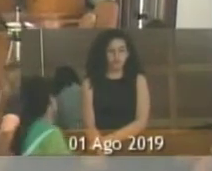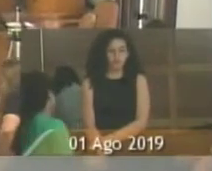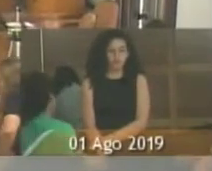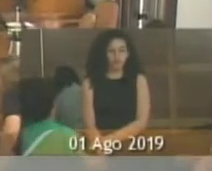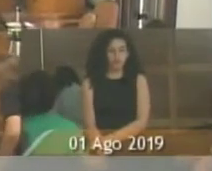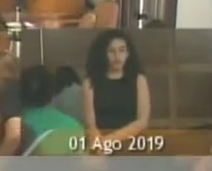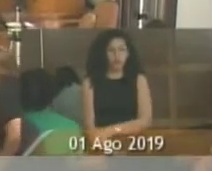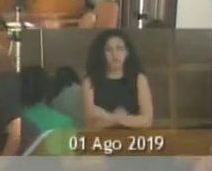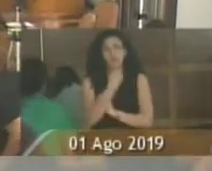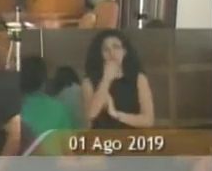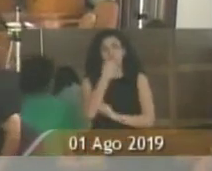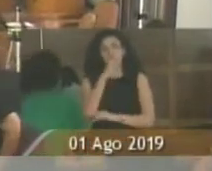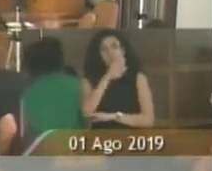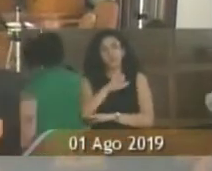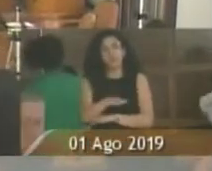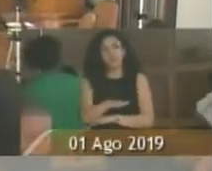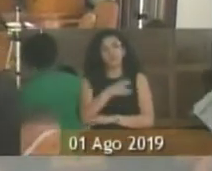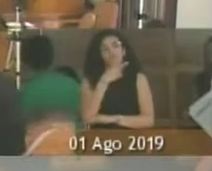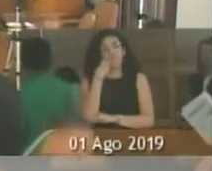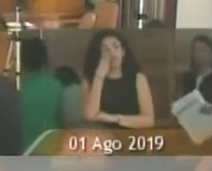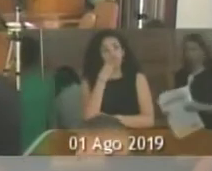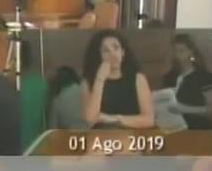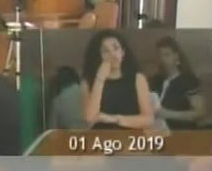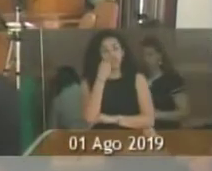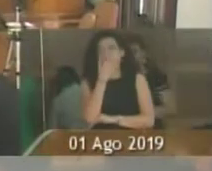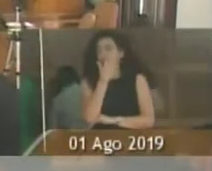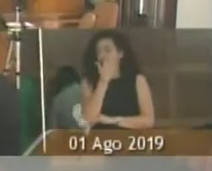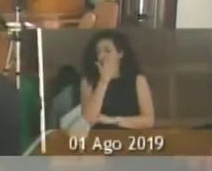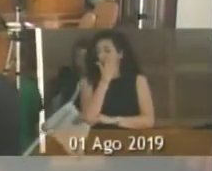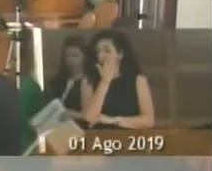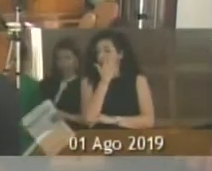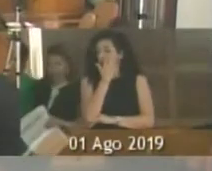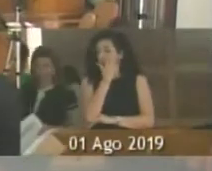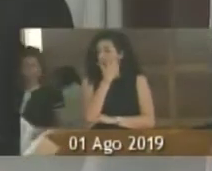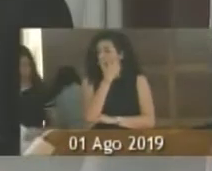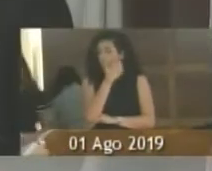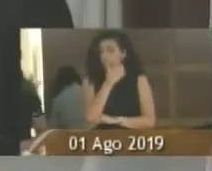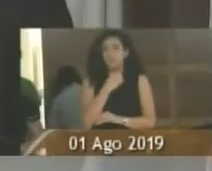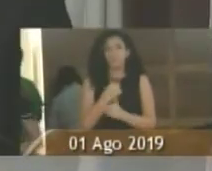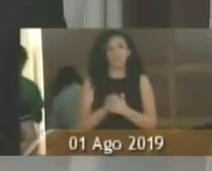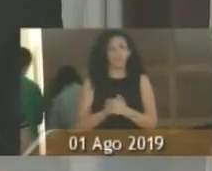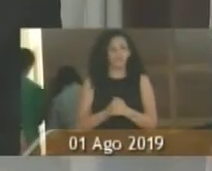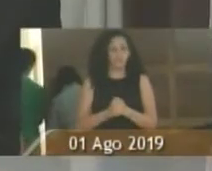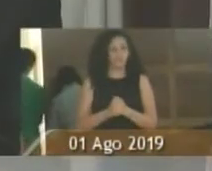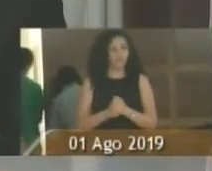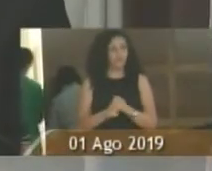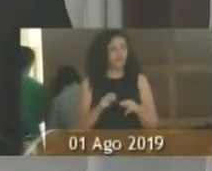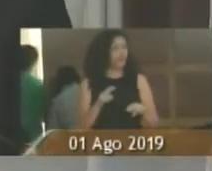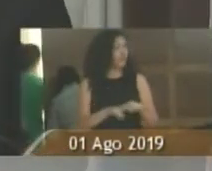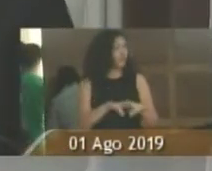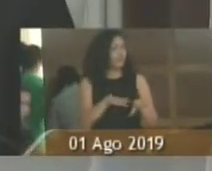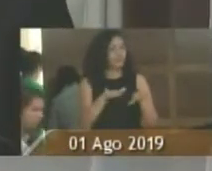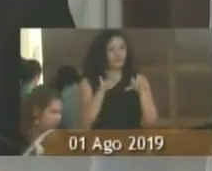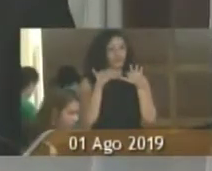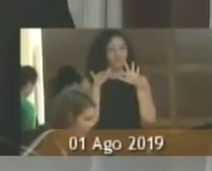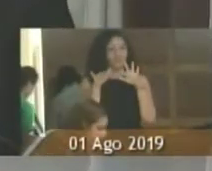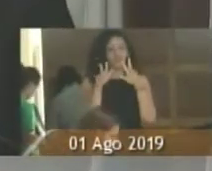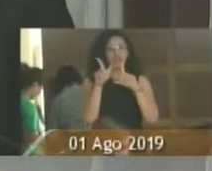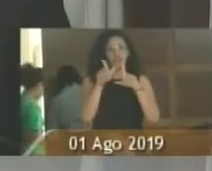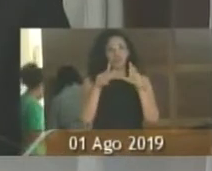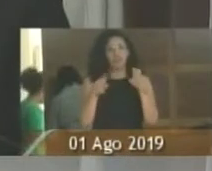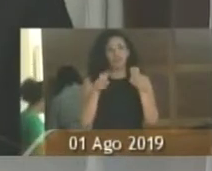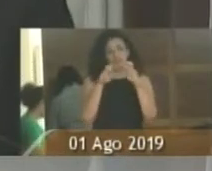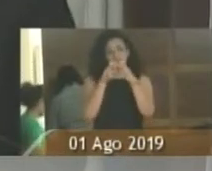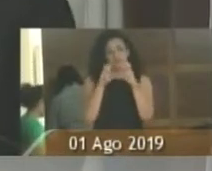Boa tarde, vereadores, vereadoras e vereadores, pessoal da plenária, o pessoal que nos assiste em suas